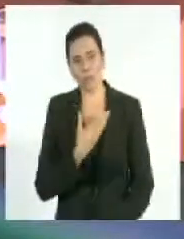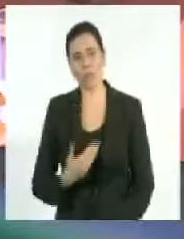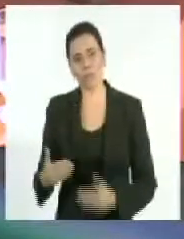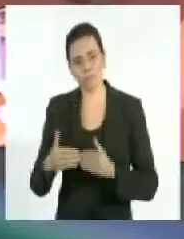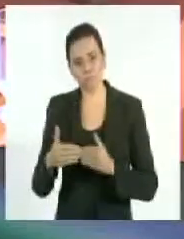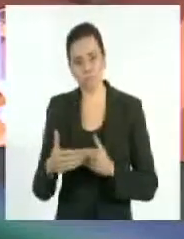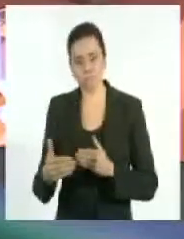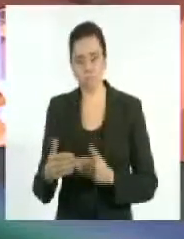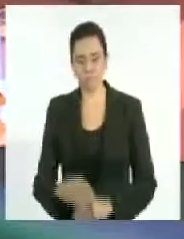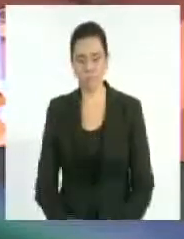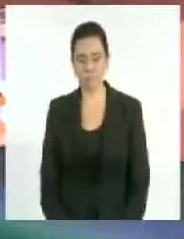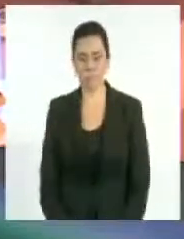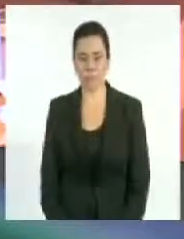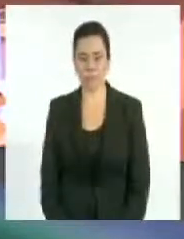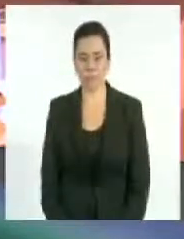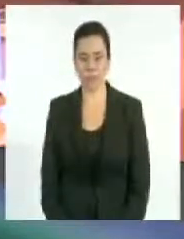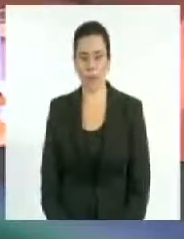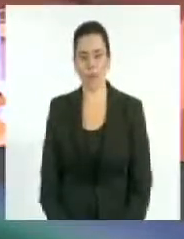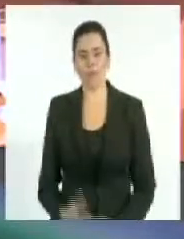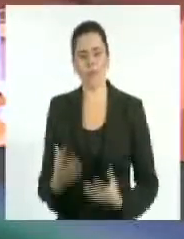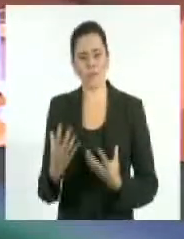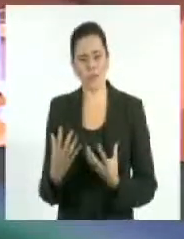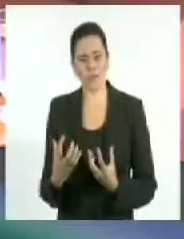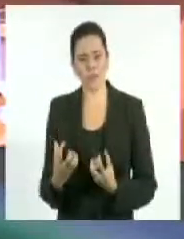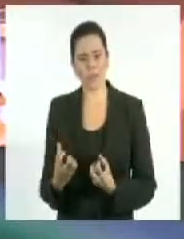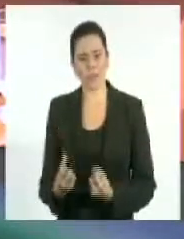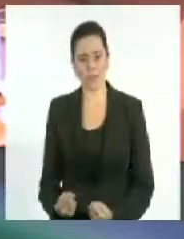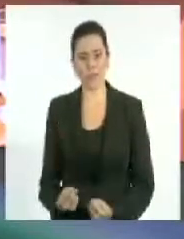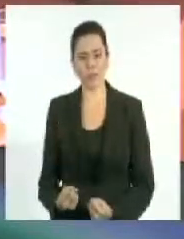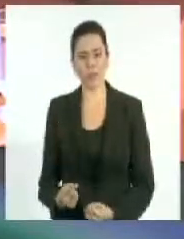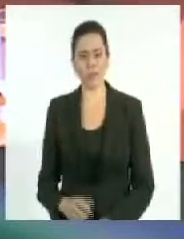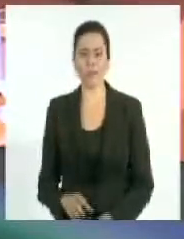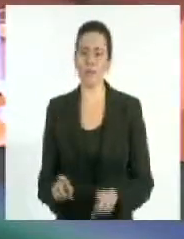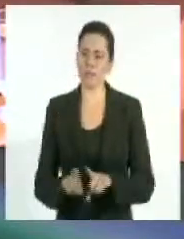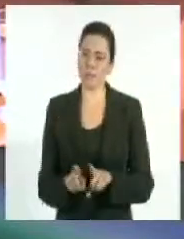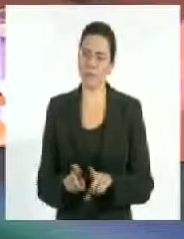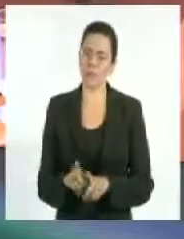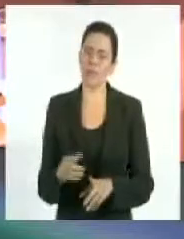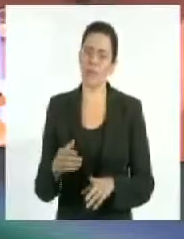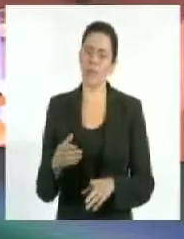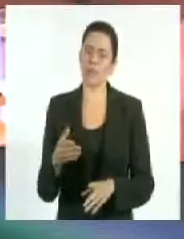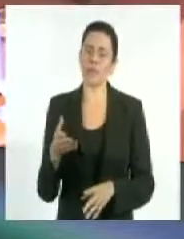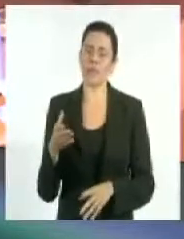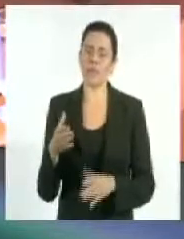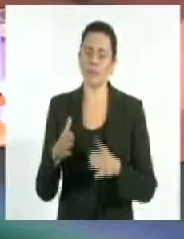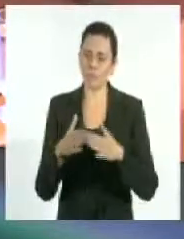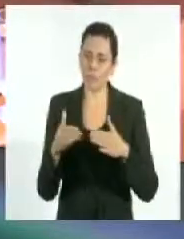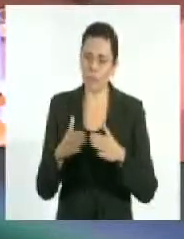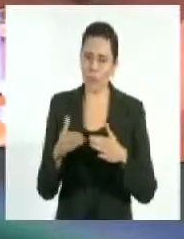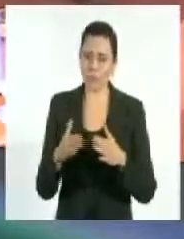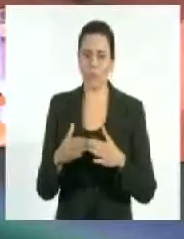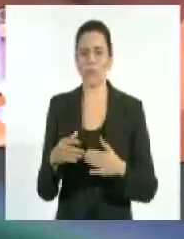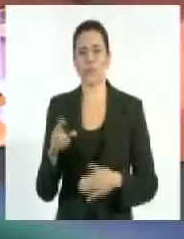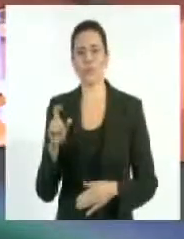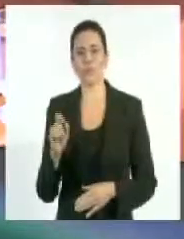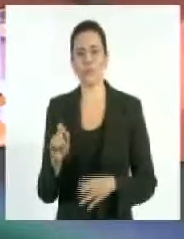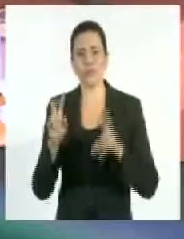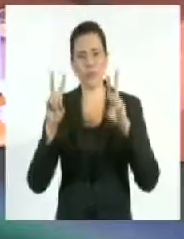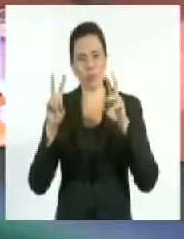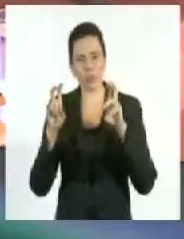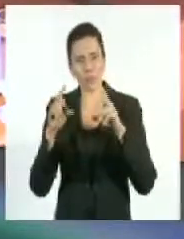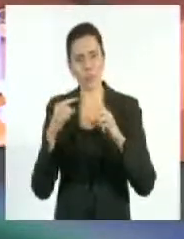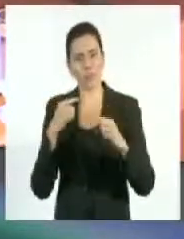E para atender essas demandas que implicam em políticas públicas na área de